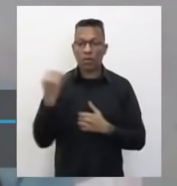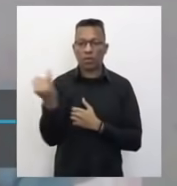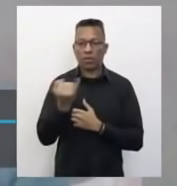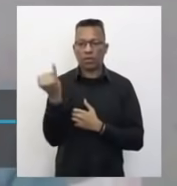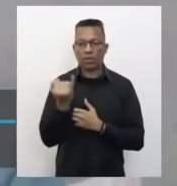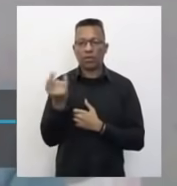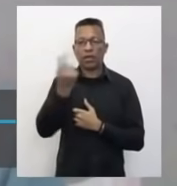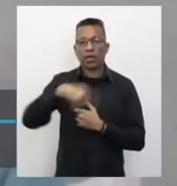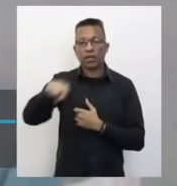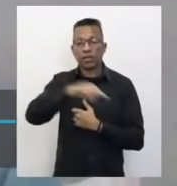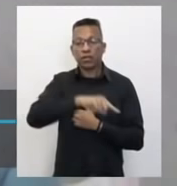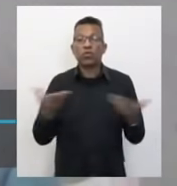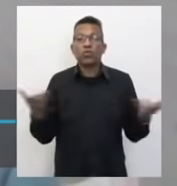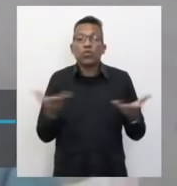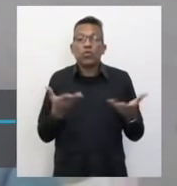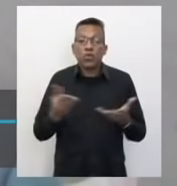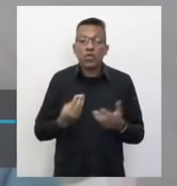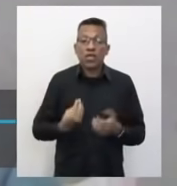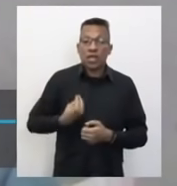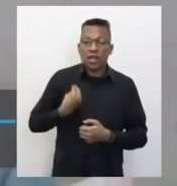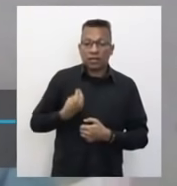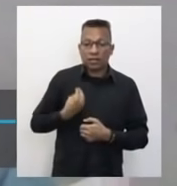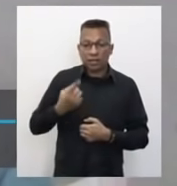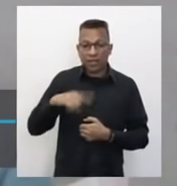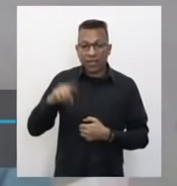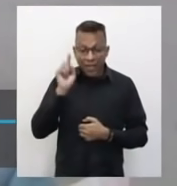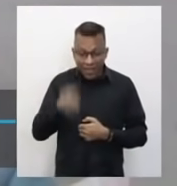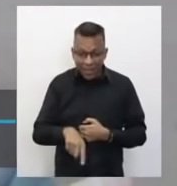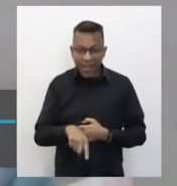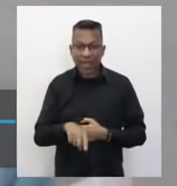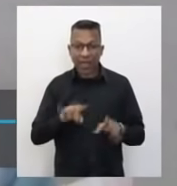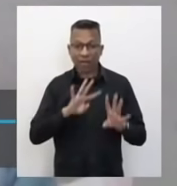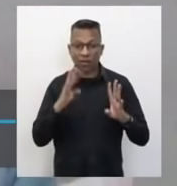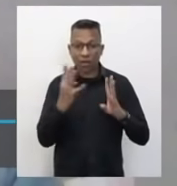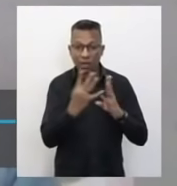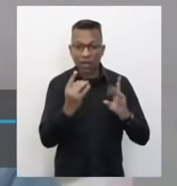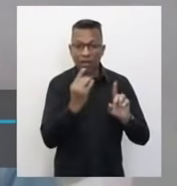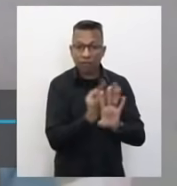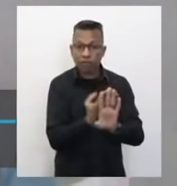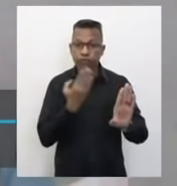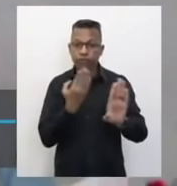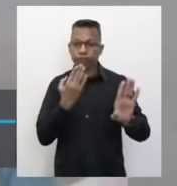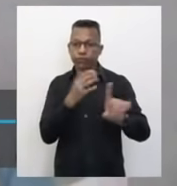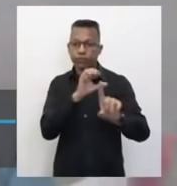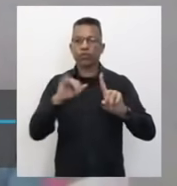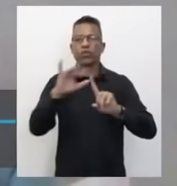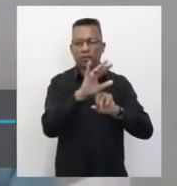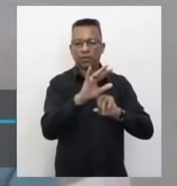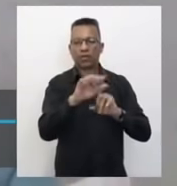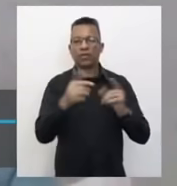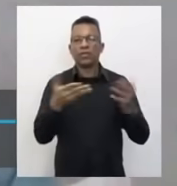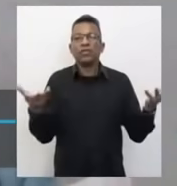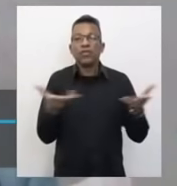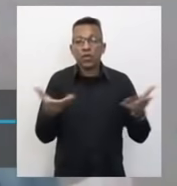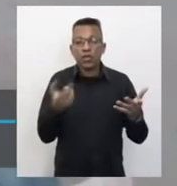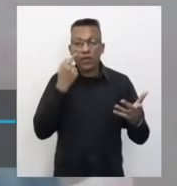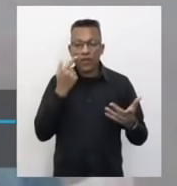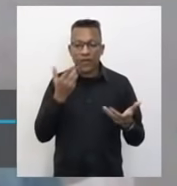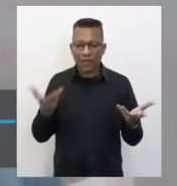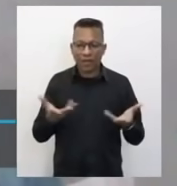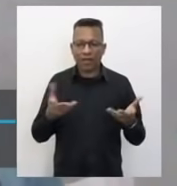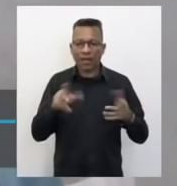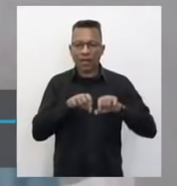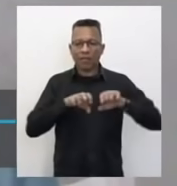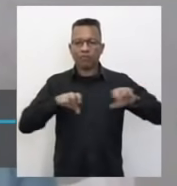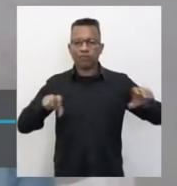nós estamos vivendo, que é a questão do isolamento social. Ou seja, se essa cena fosse acontecer